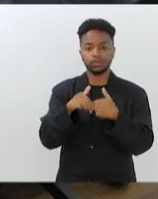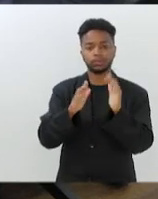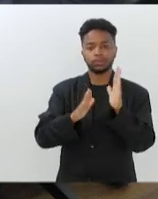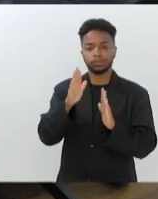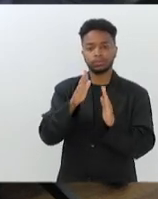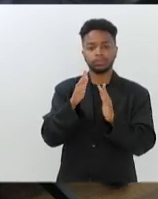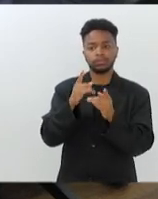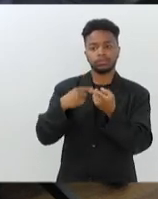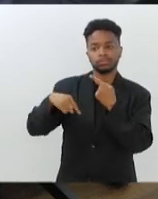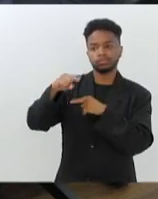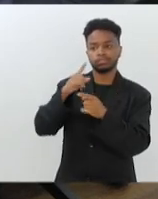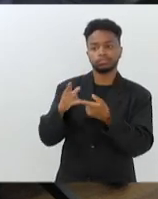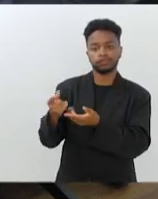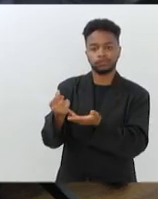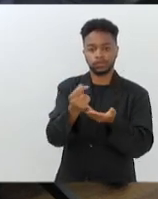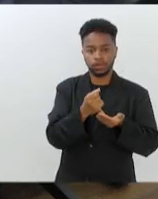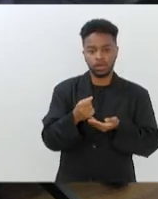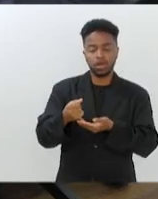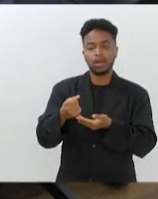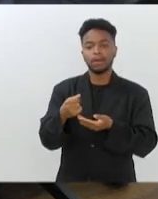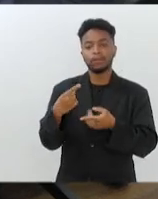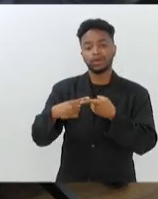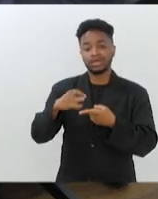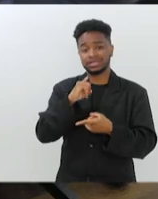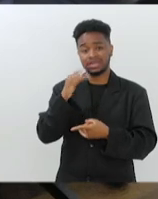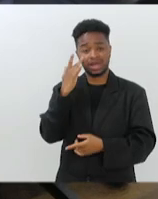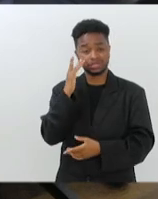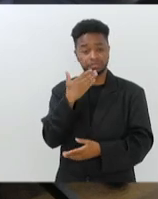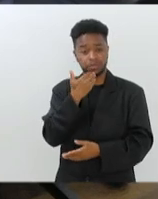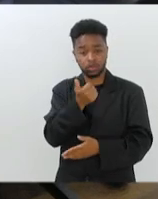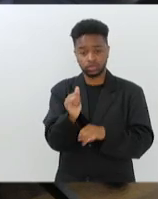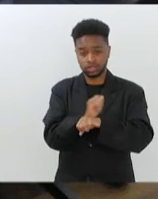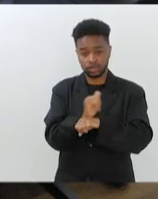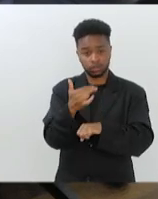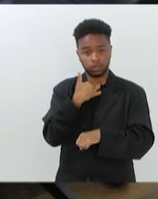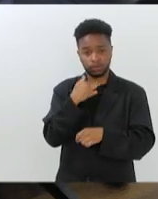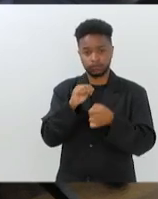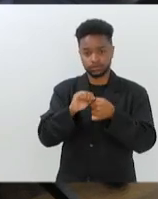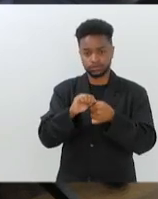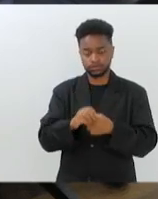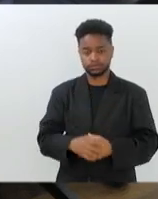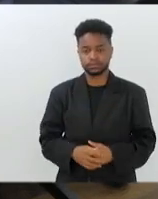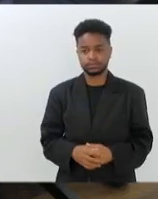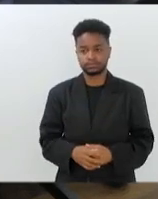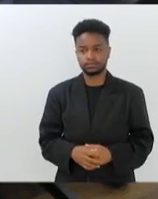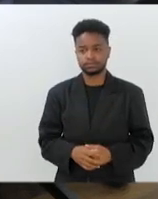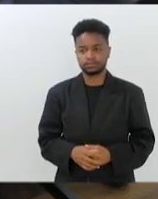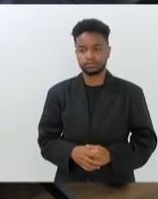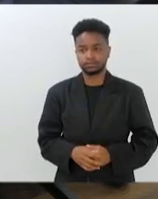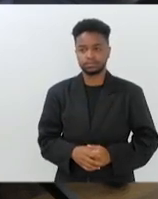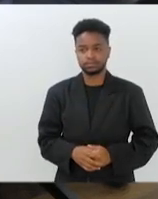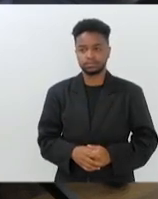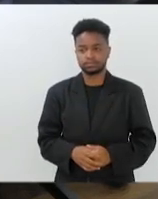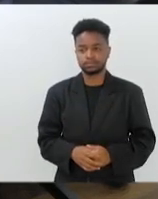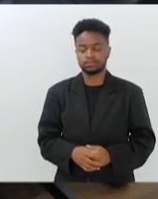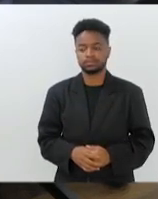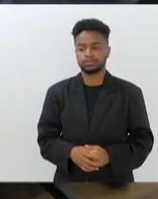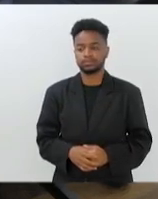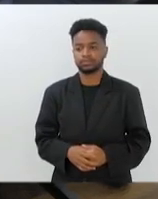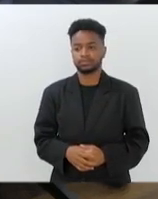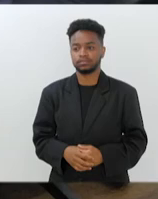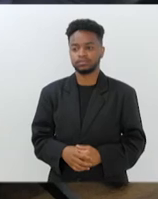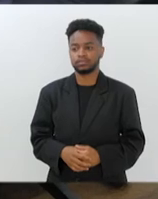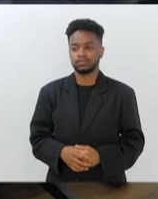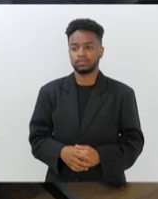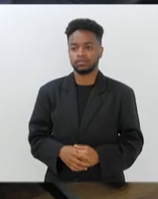recuperação fiscal ainda que achasse eh a melhor estratégia não poderia fazer Presidente para